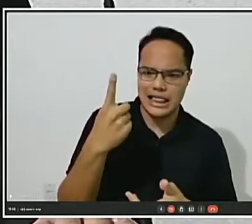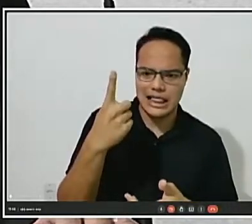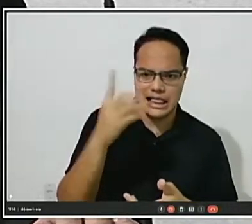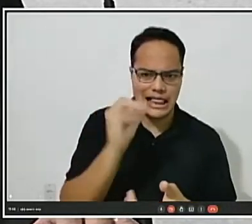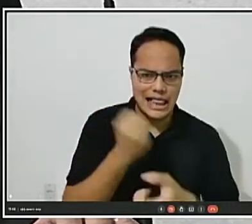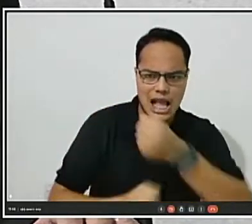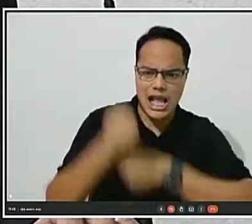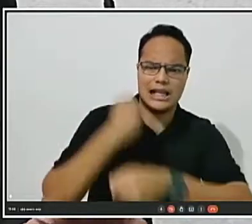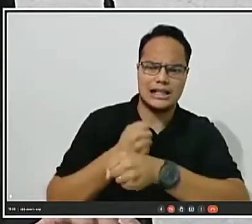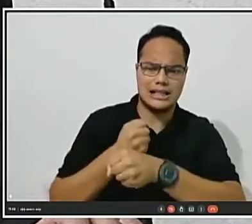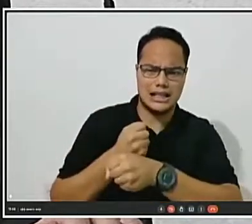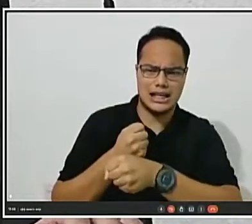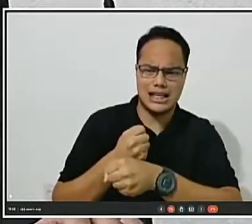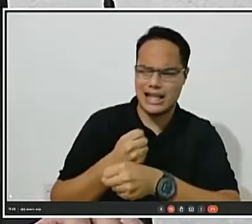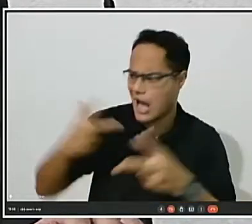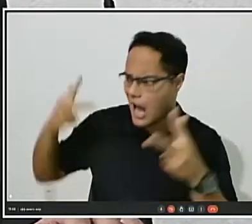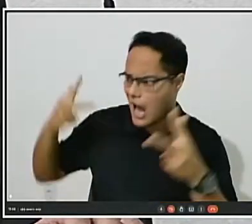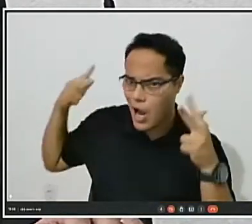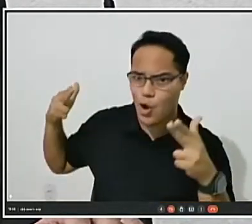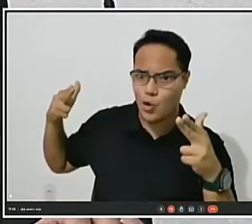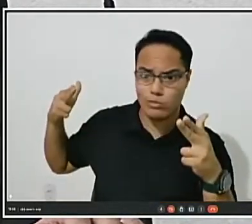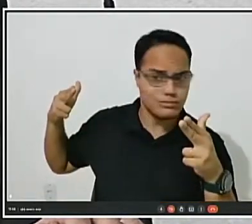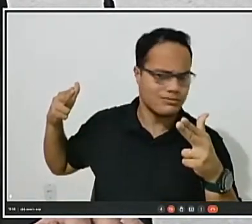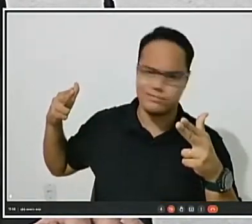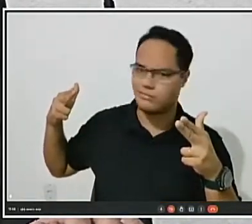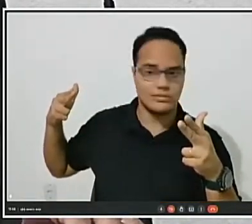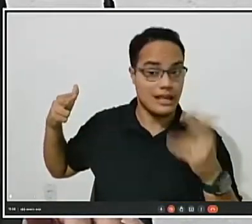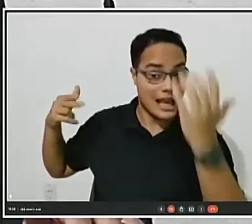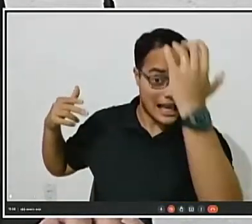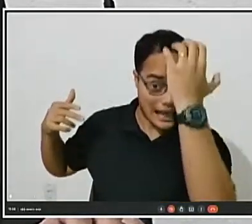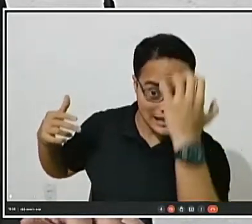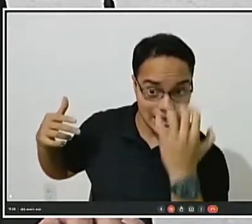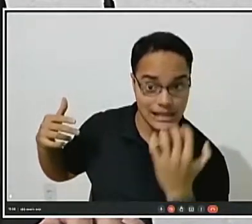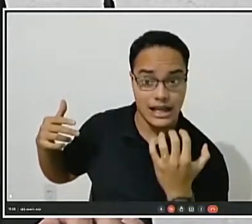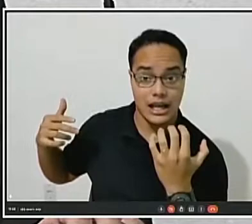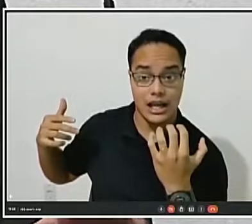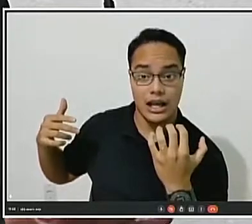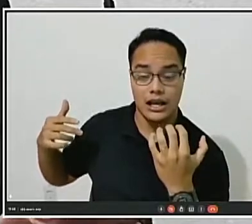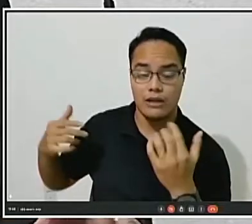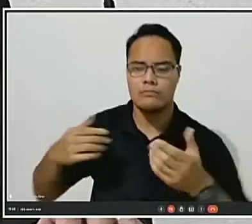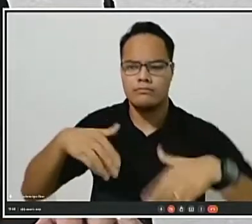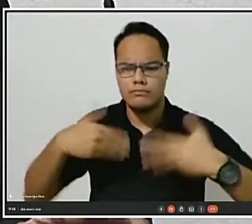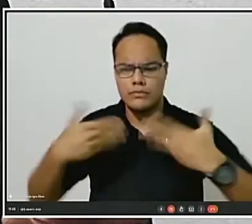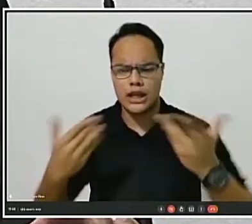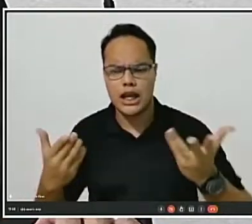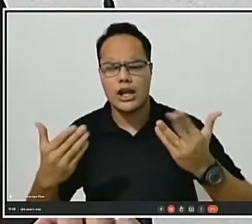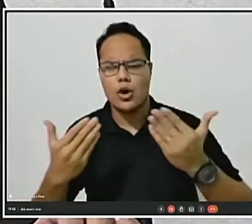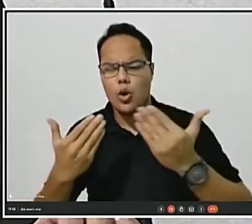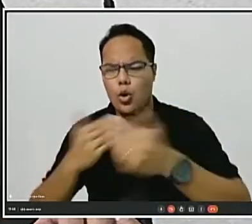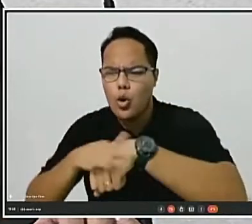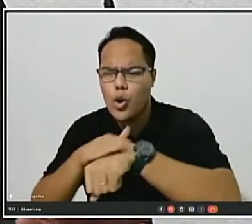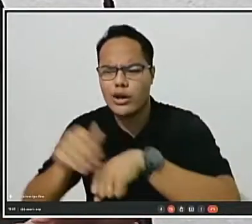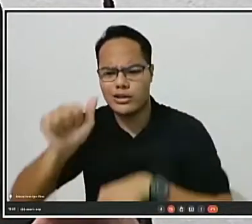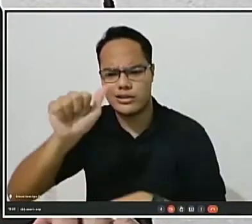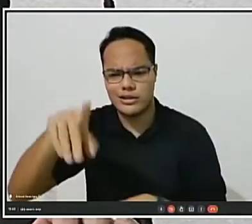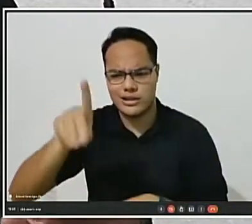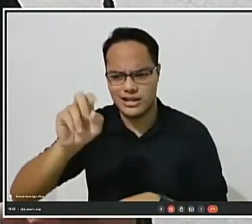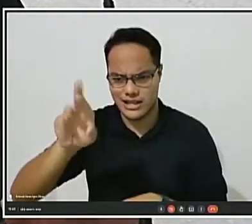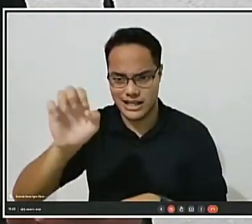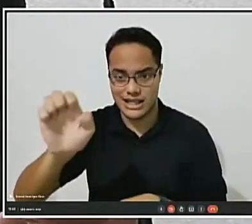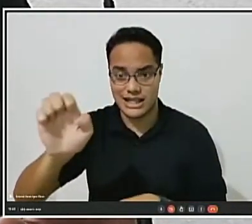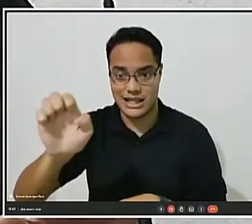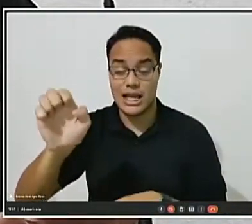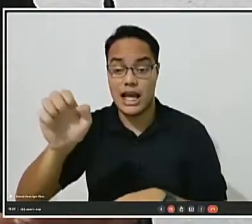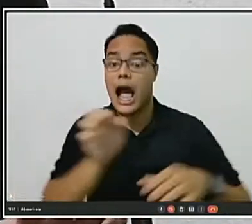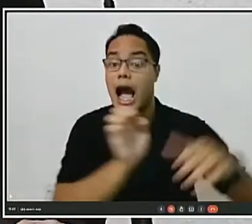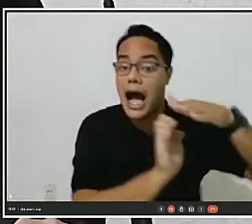séria, é bem séria, mais do que nós pensamos. Então, conversando com o André e com o próprio Bachir, a empresa ela já cedeu, 70% aí ela já